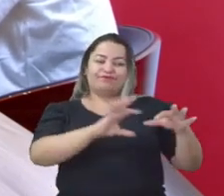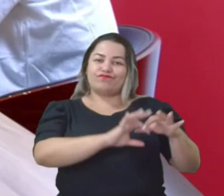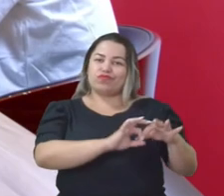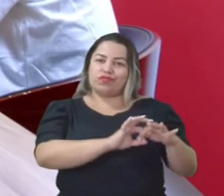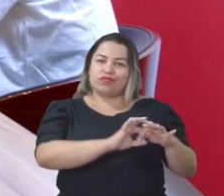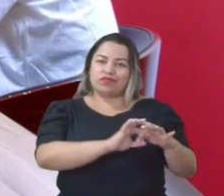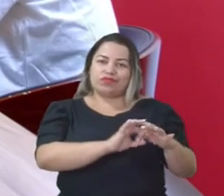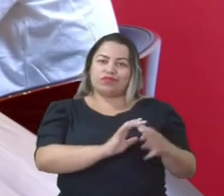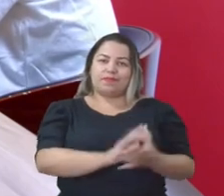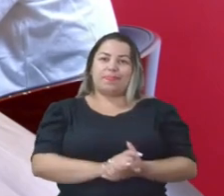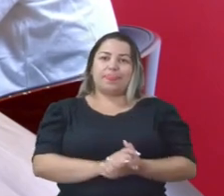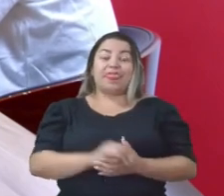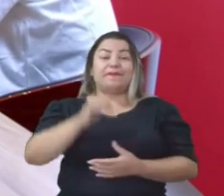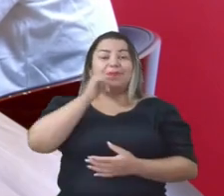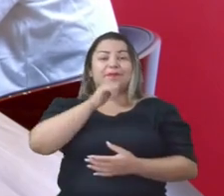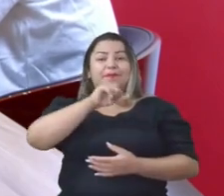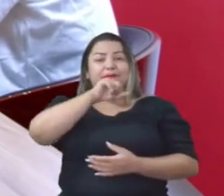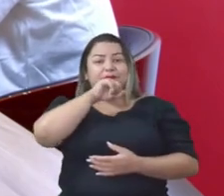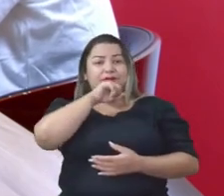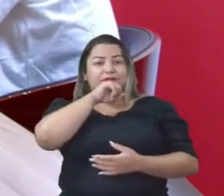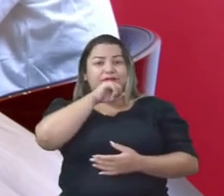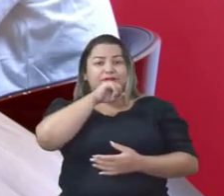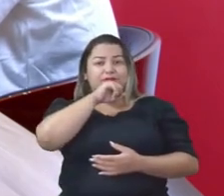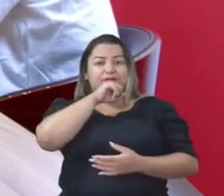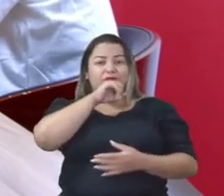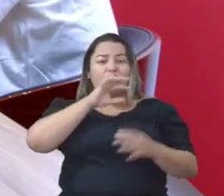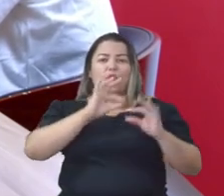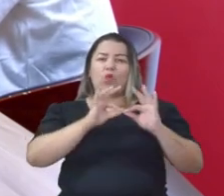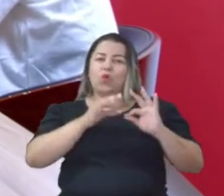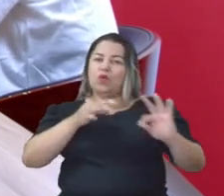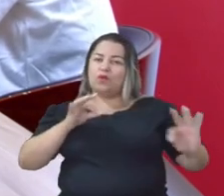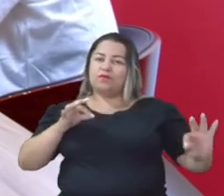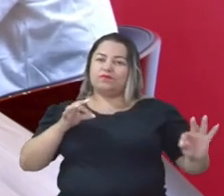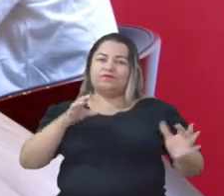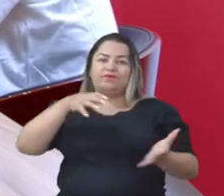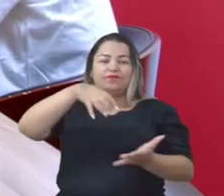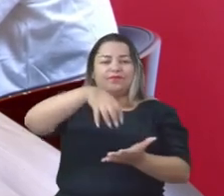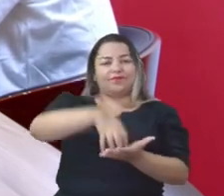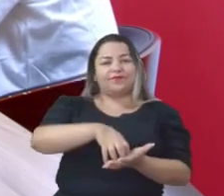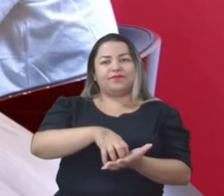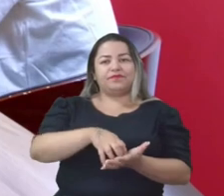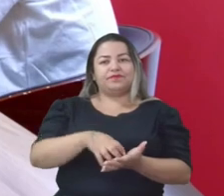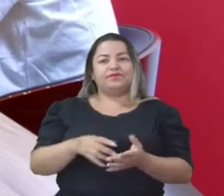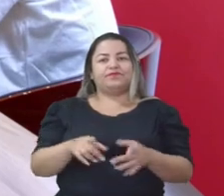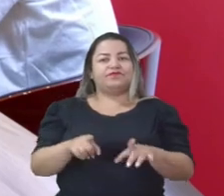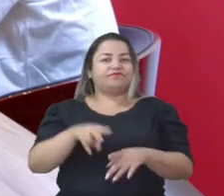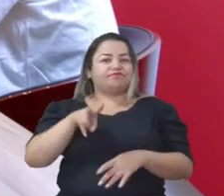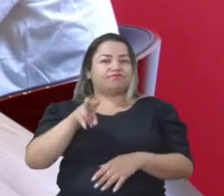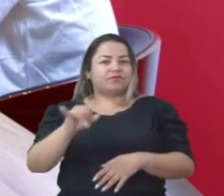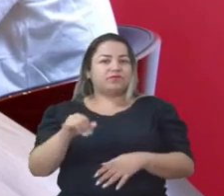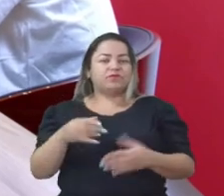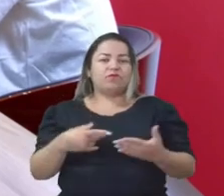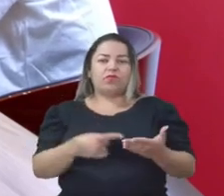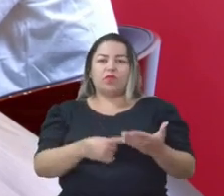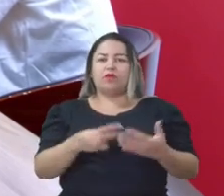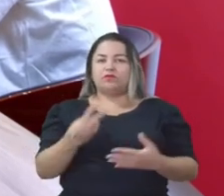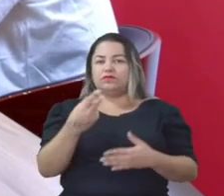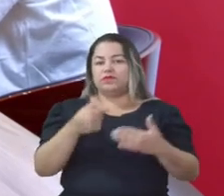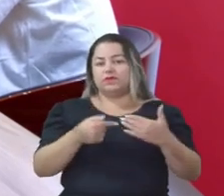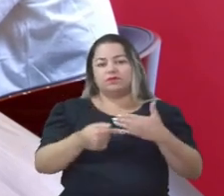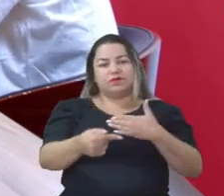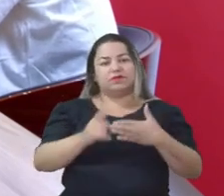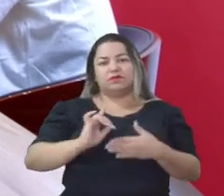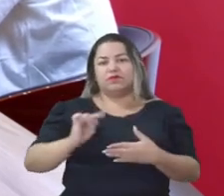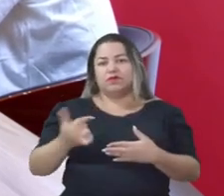sei lá. Minha mãe ficou bastante longe do território por bastante tempo, e às vezes a gente vai lá, mas é uma visitação de 2 semanas, então